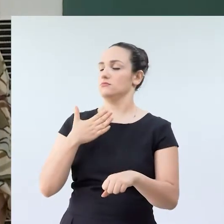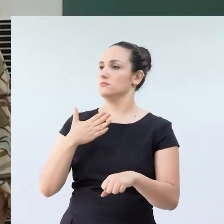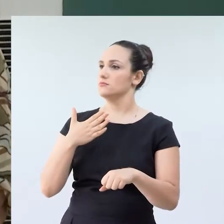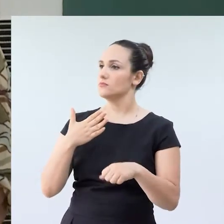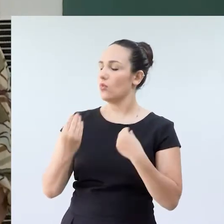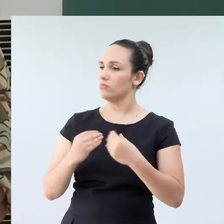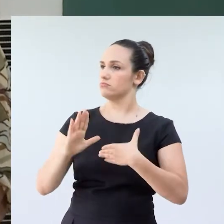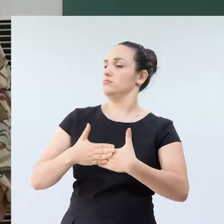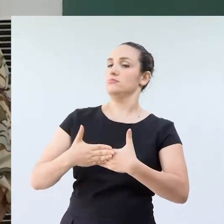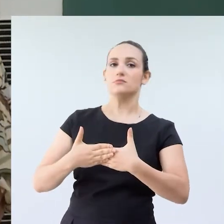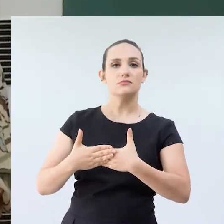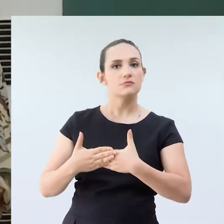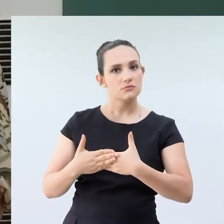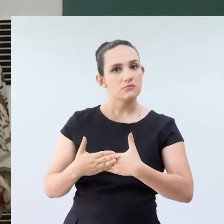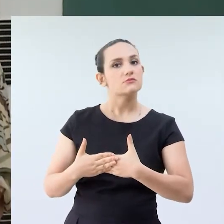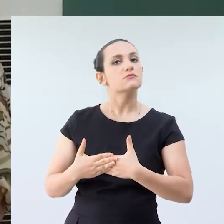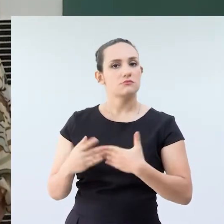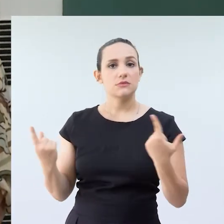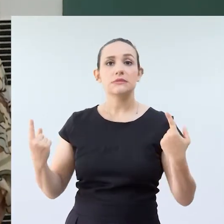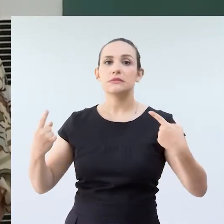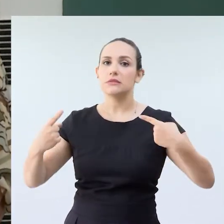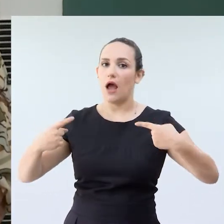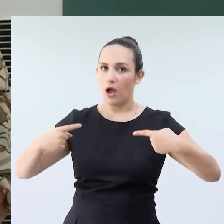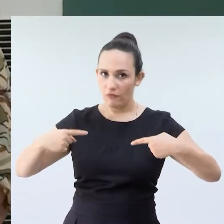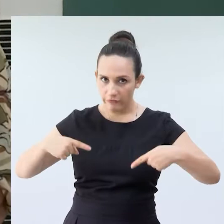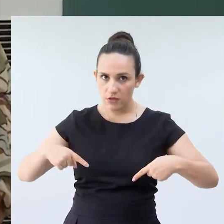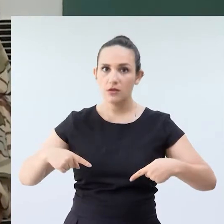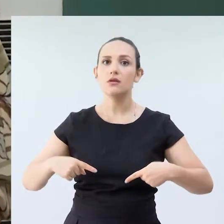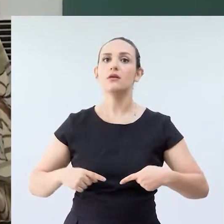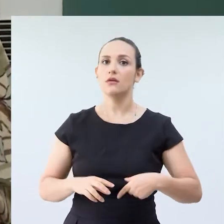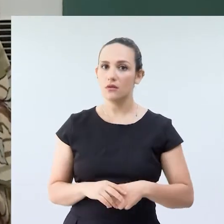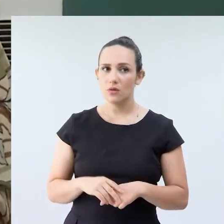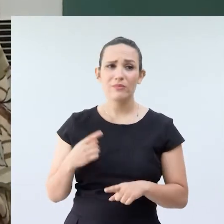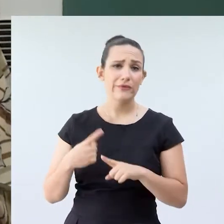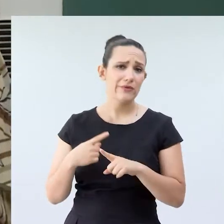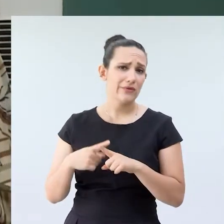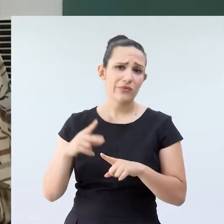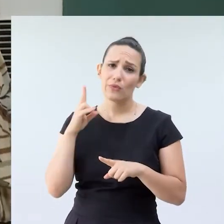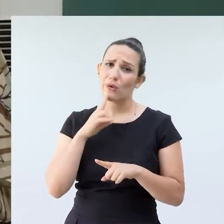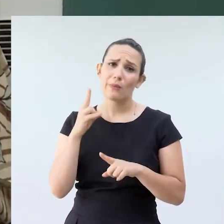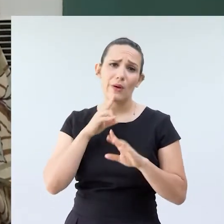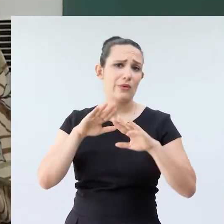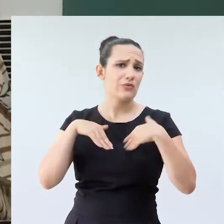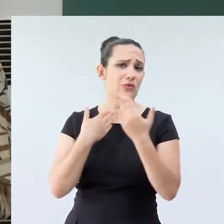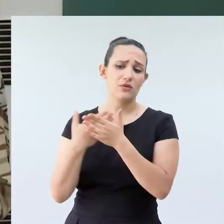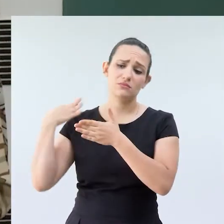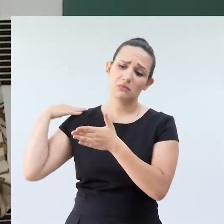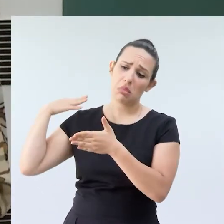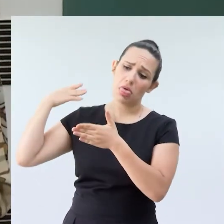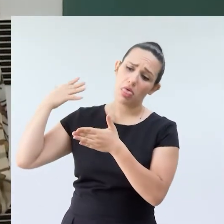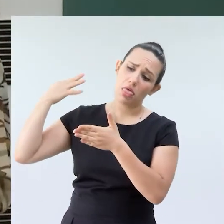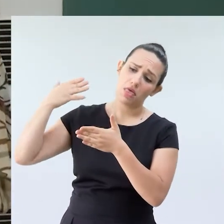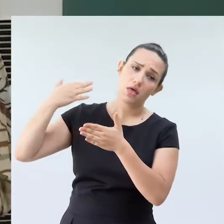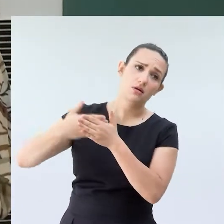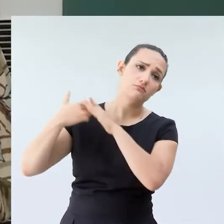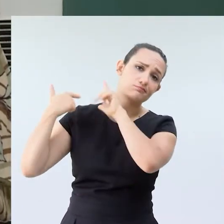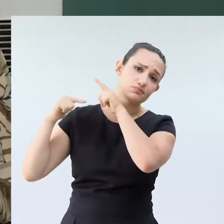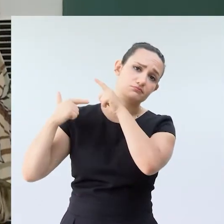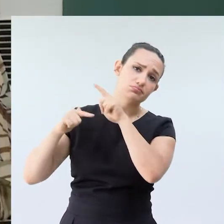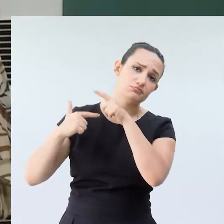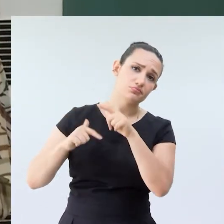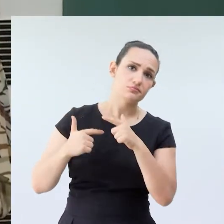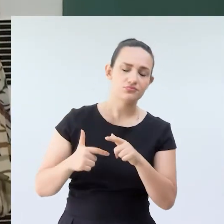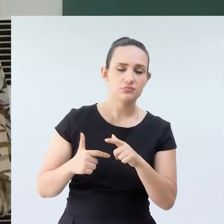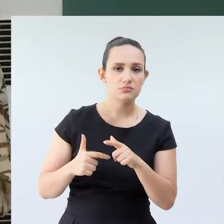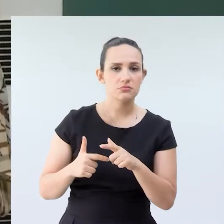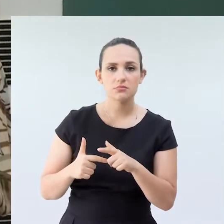surpresa, um grande desafio, né? Porque a escola vinha dentro de um molde, dentro de uma tradição, e de uma hora